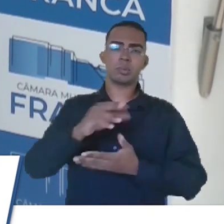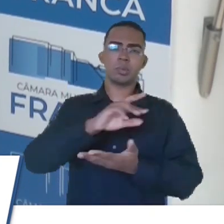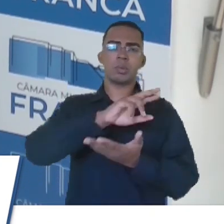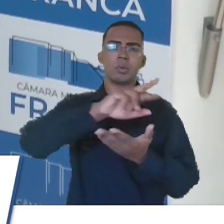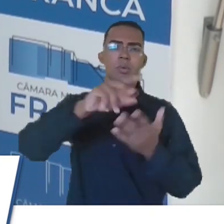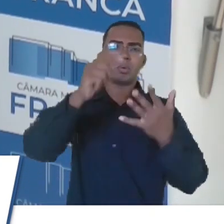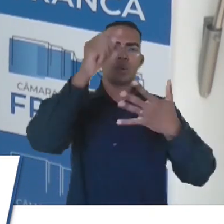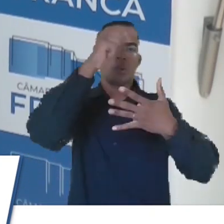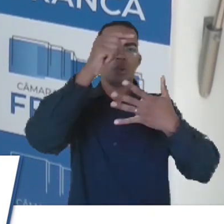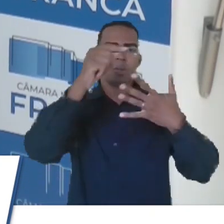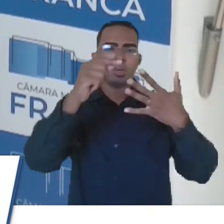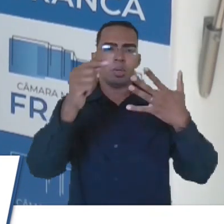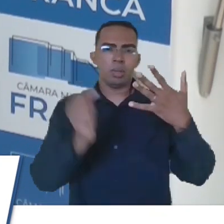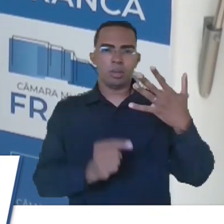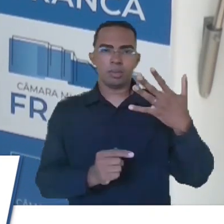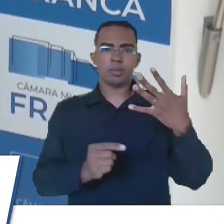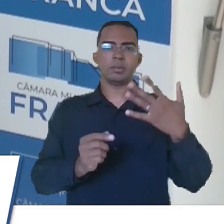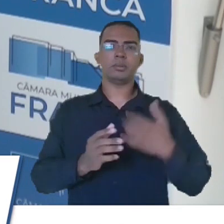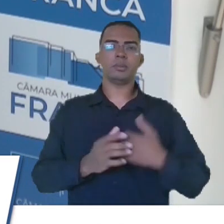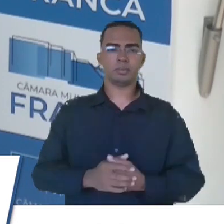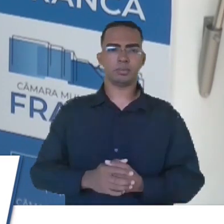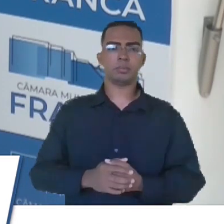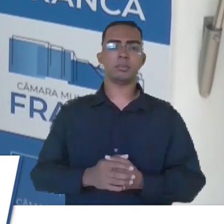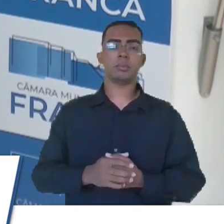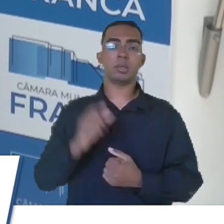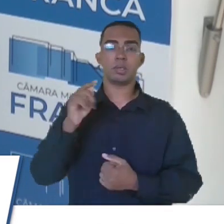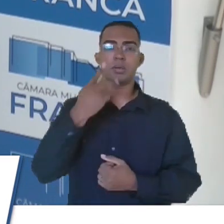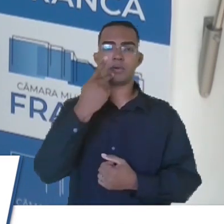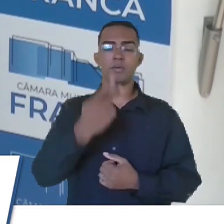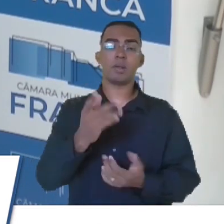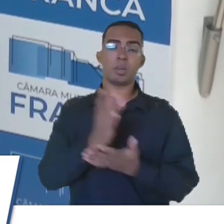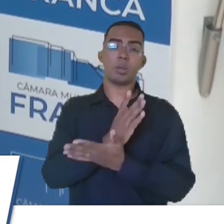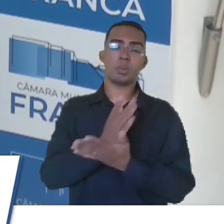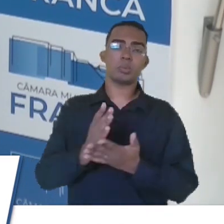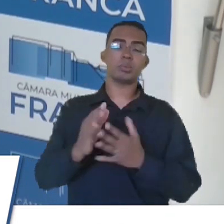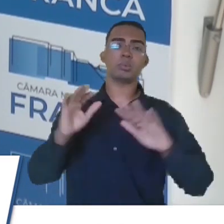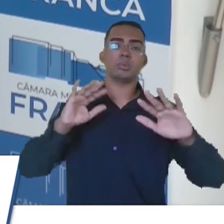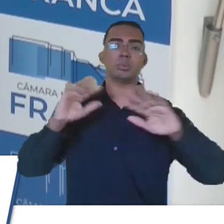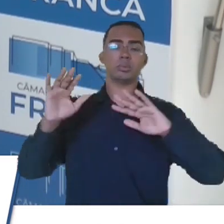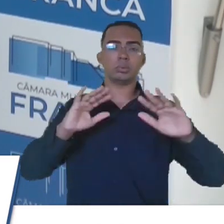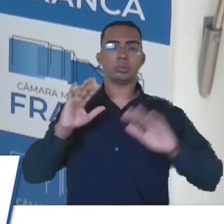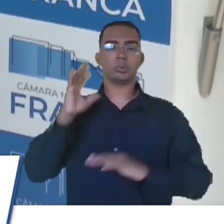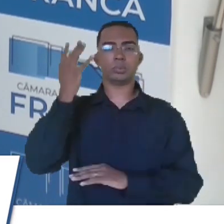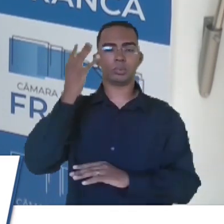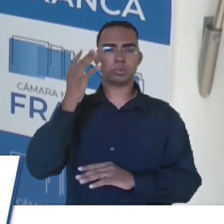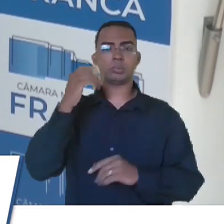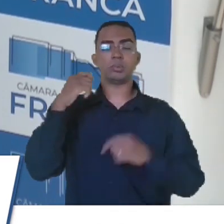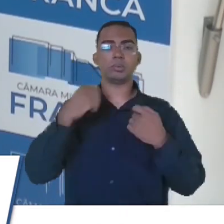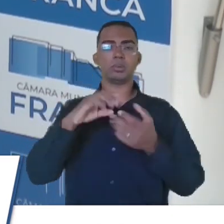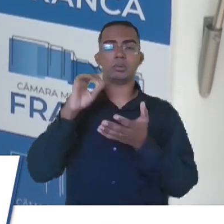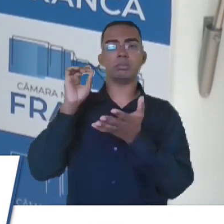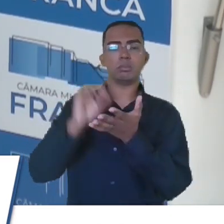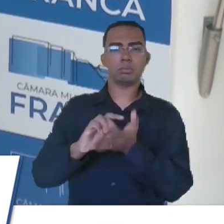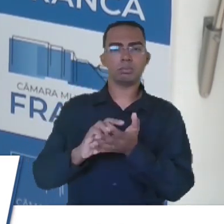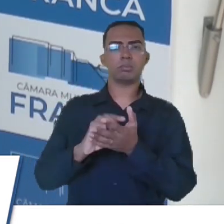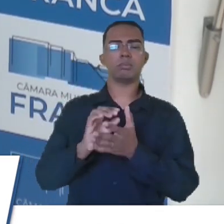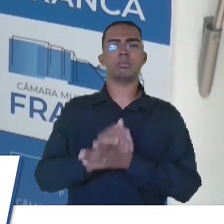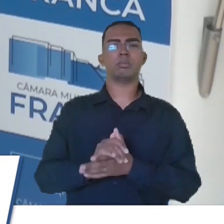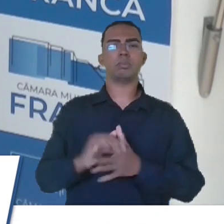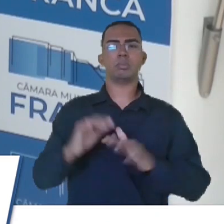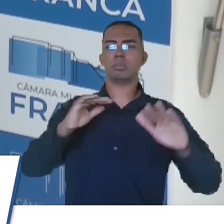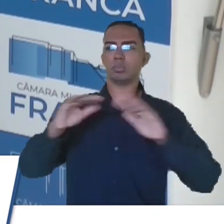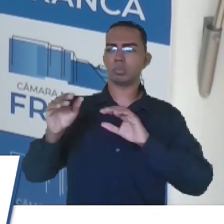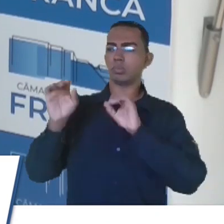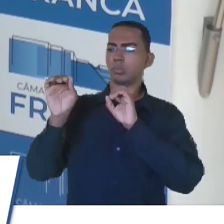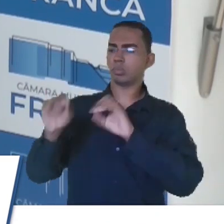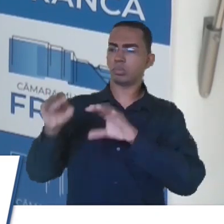questões. E aqui, ó, fala de algumas ações. Tem que realizar ações